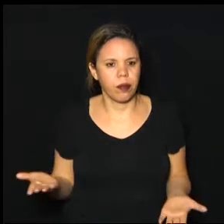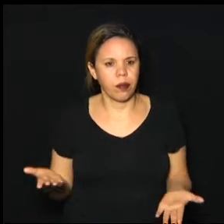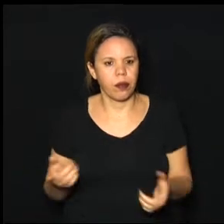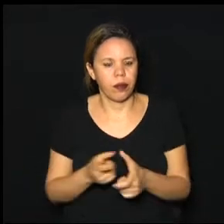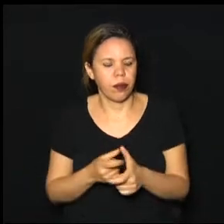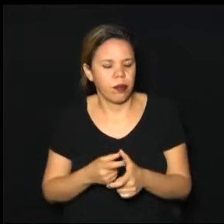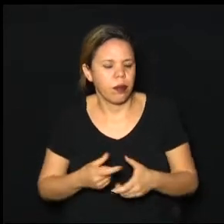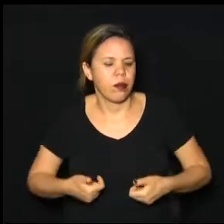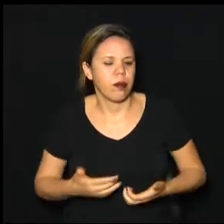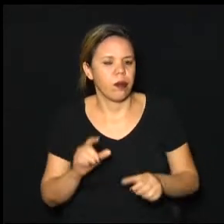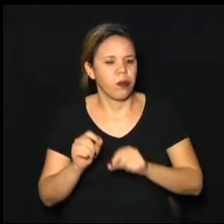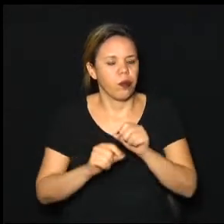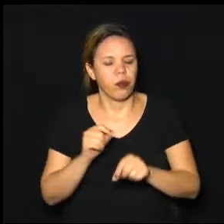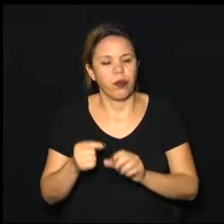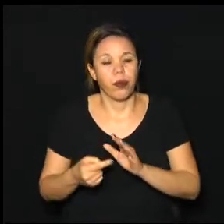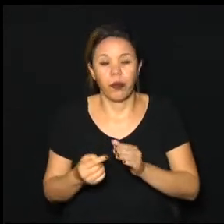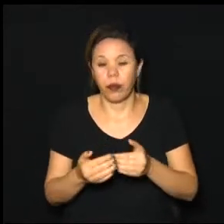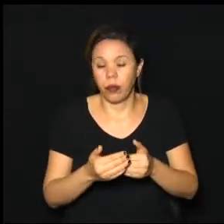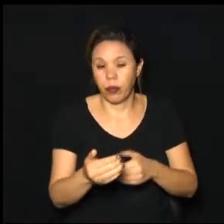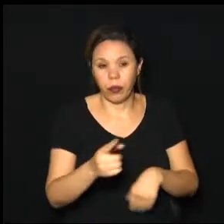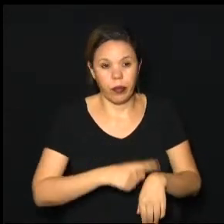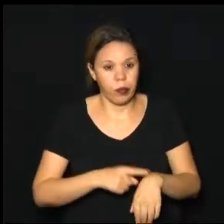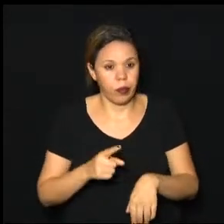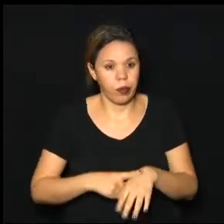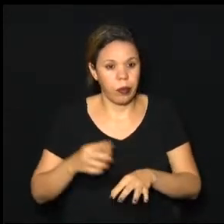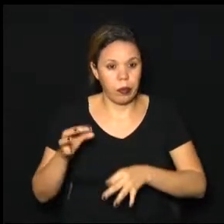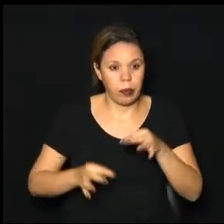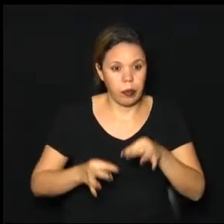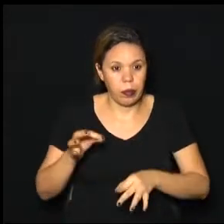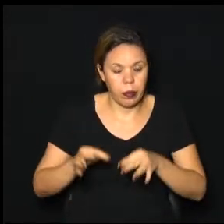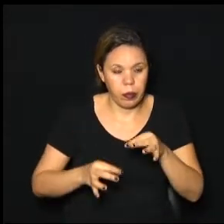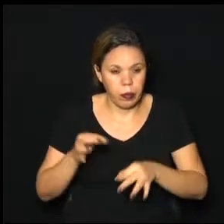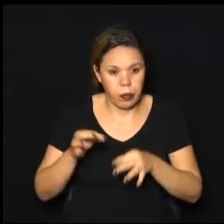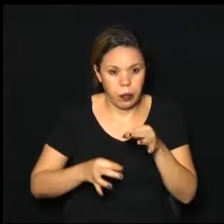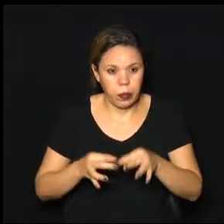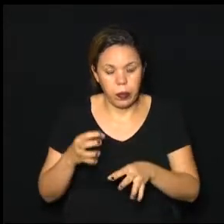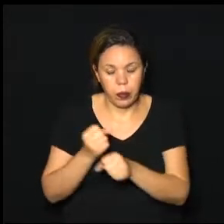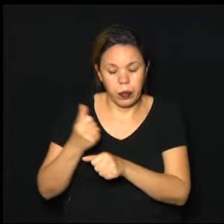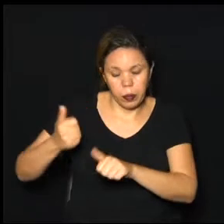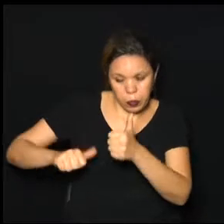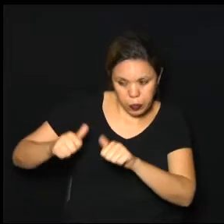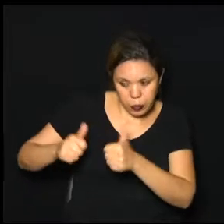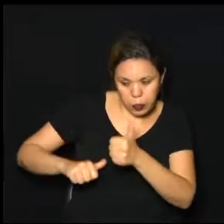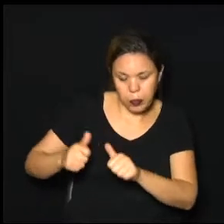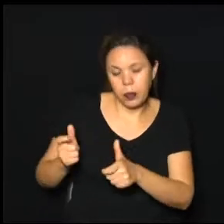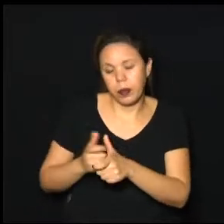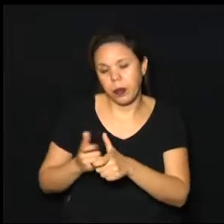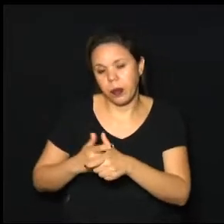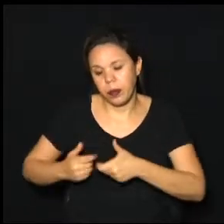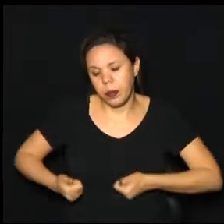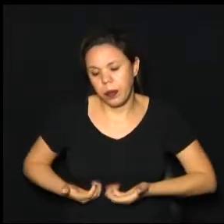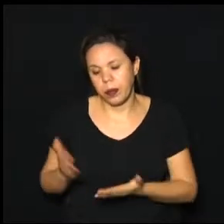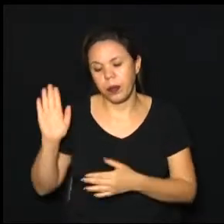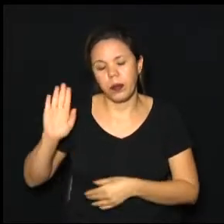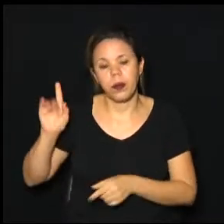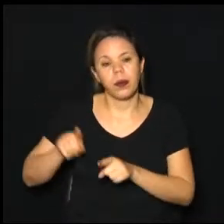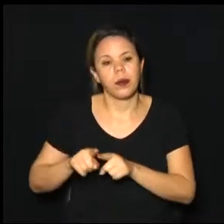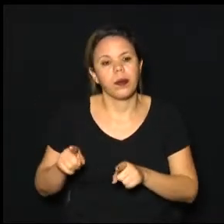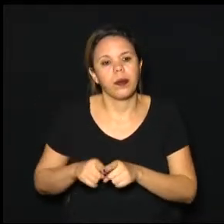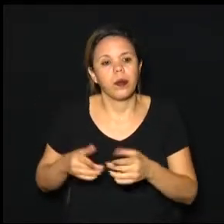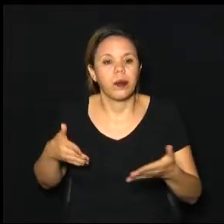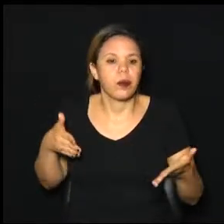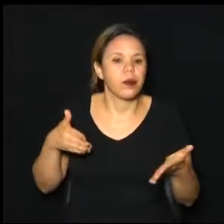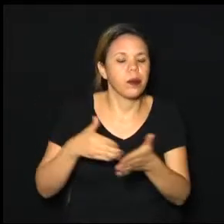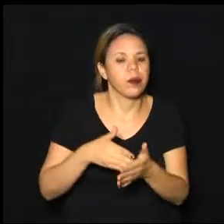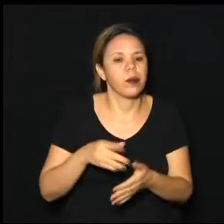que vai levar bastante tempo para o julgamento das contas. O prazo dado à Justiça Eleitoral é